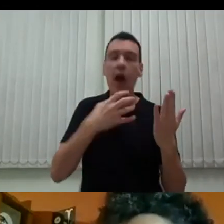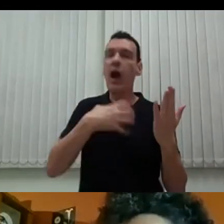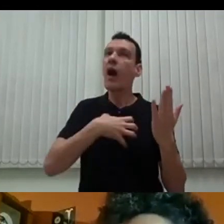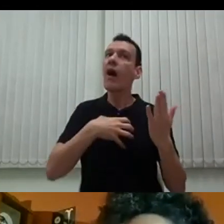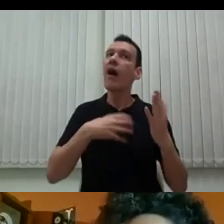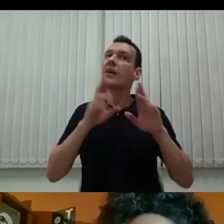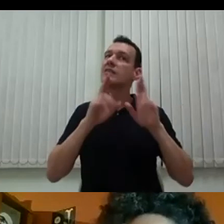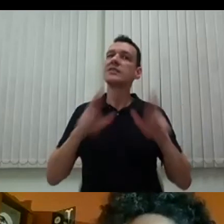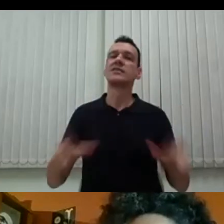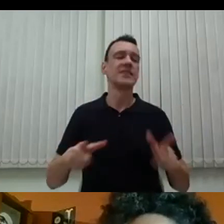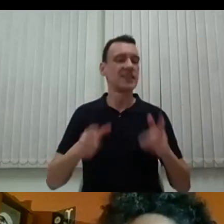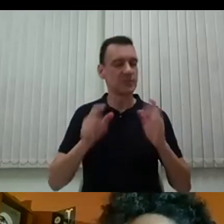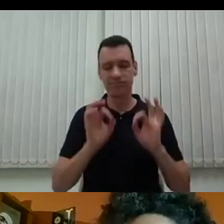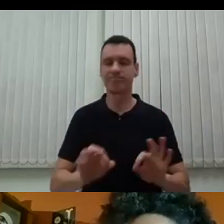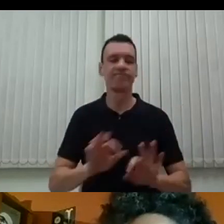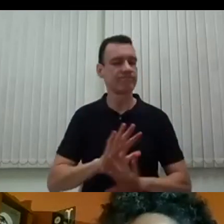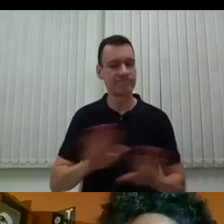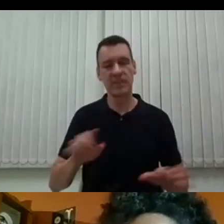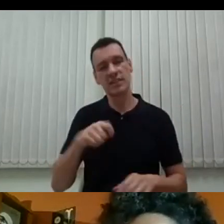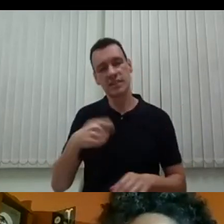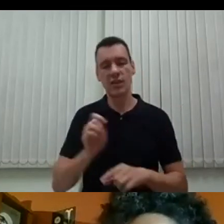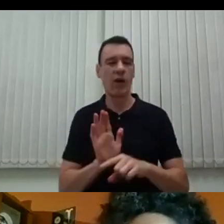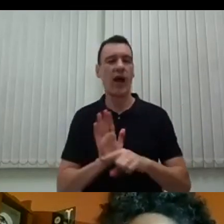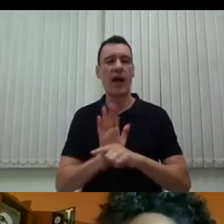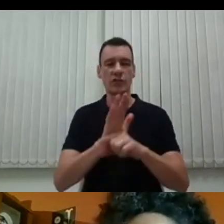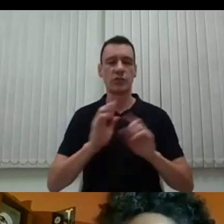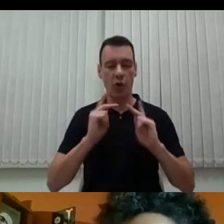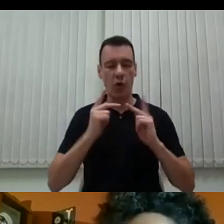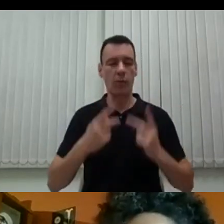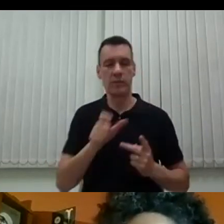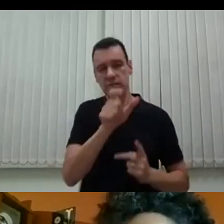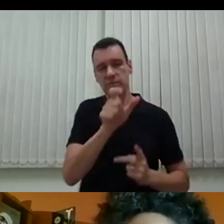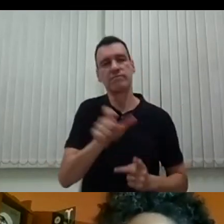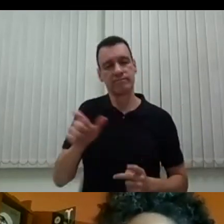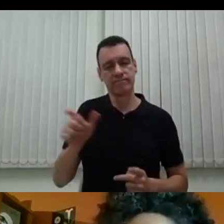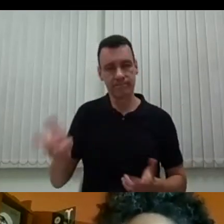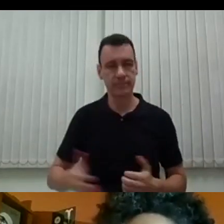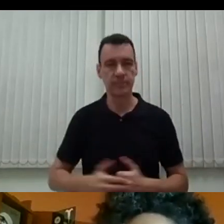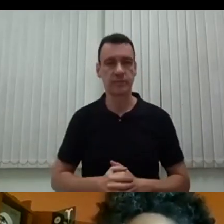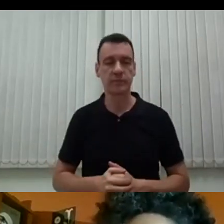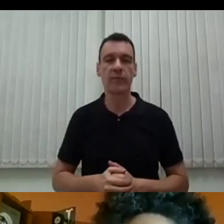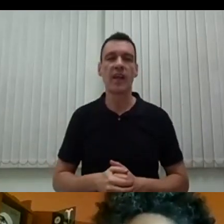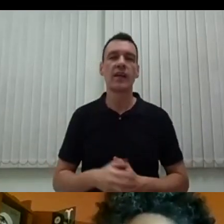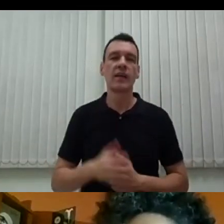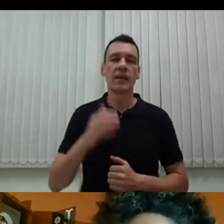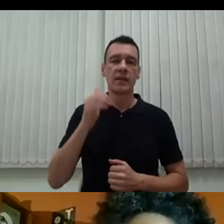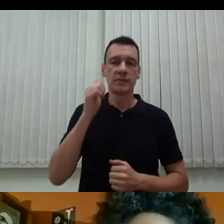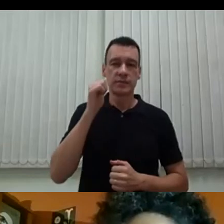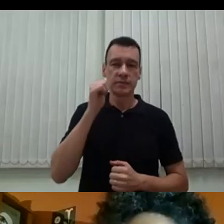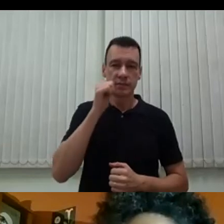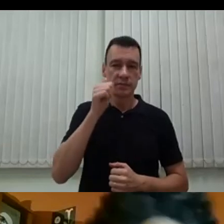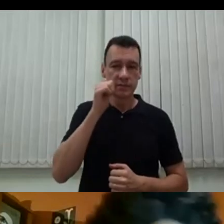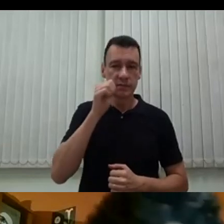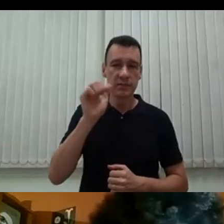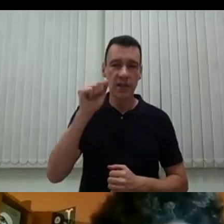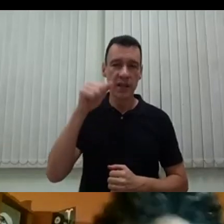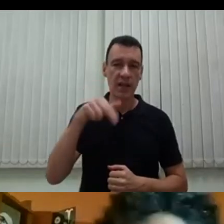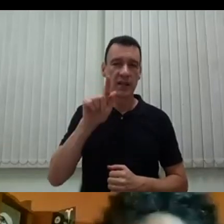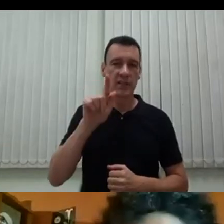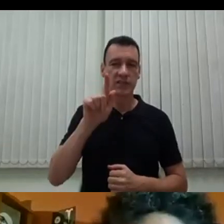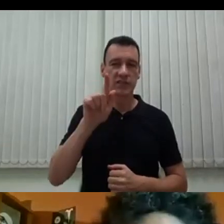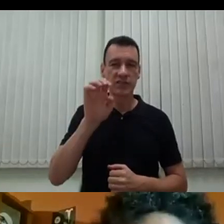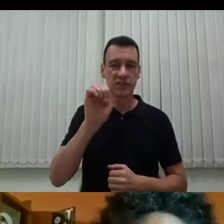gente? Vou ler aqui a pergunta da Angelina Souza, que está participando. A gente ainda tem aí uns 10 minutos. É isso,